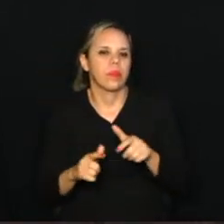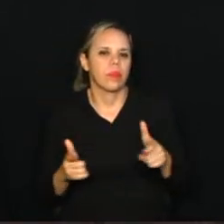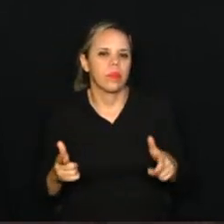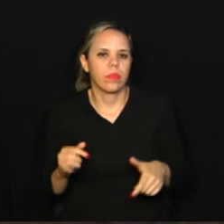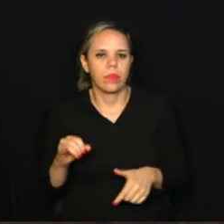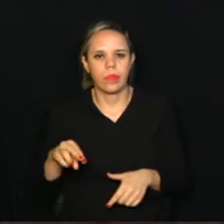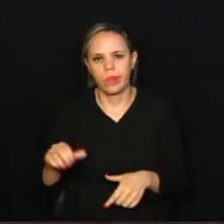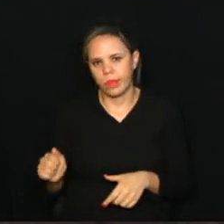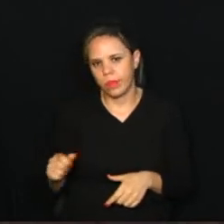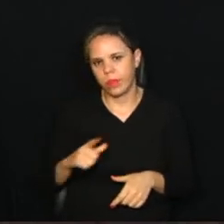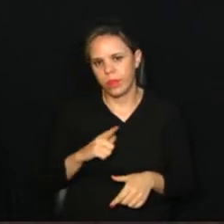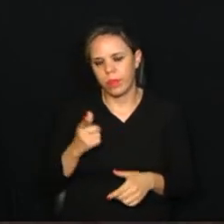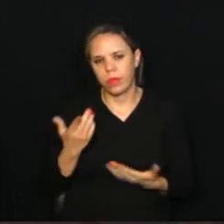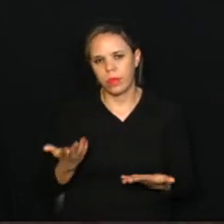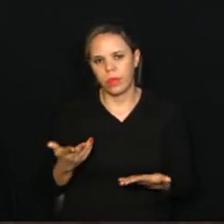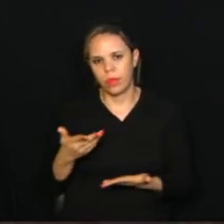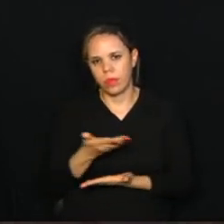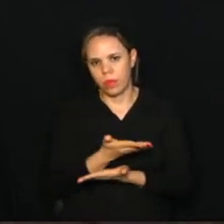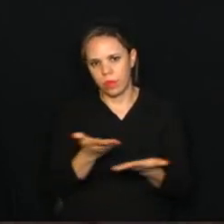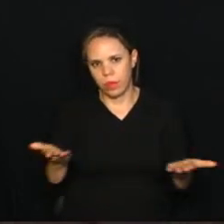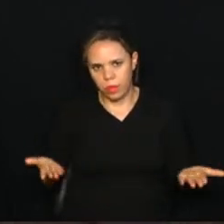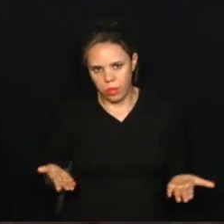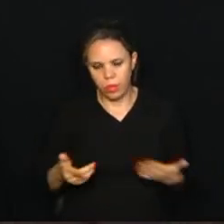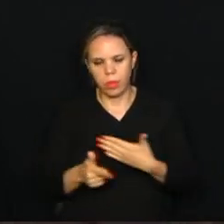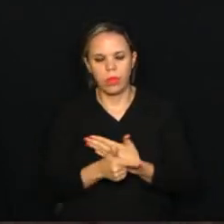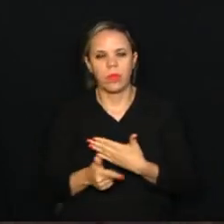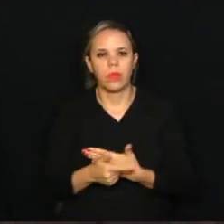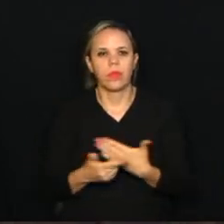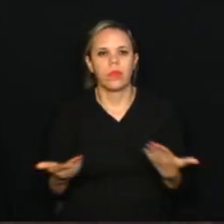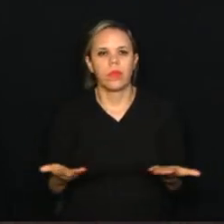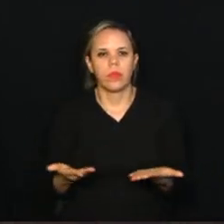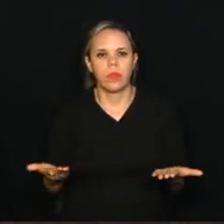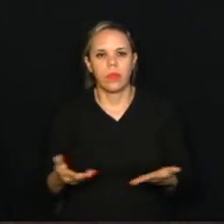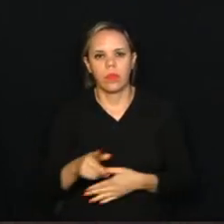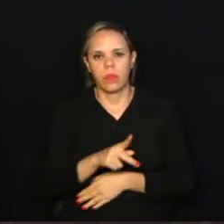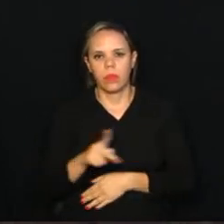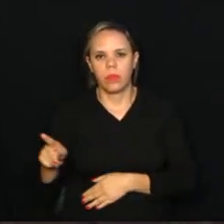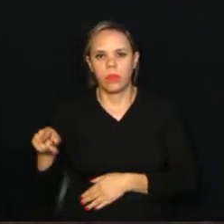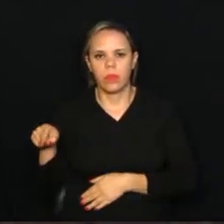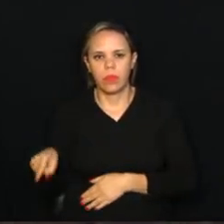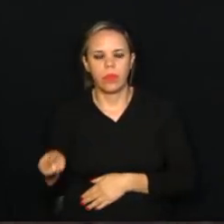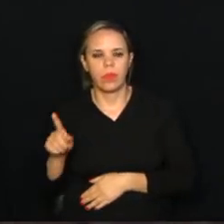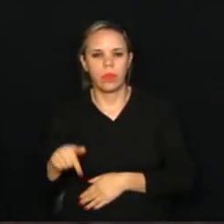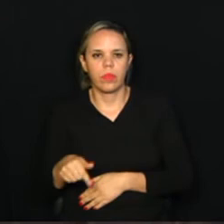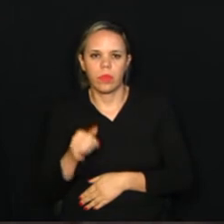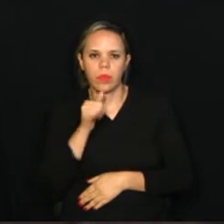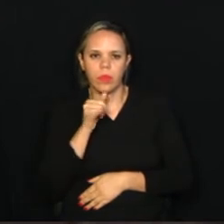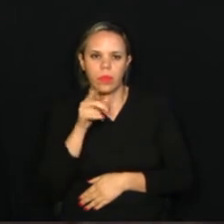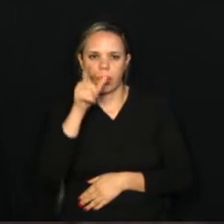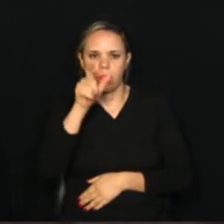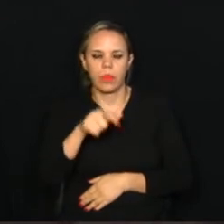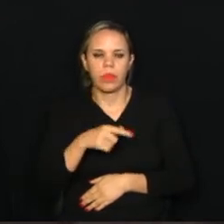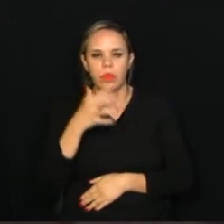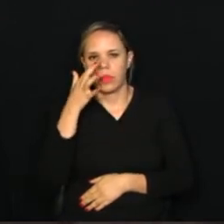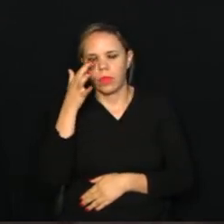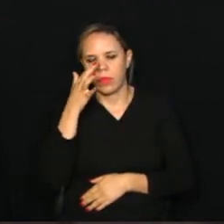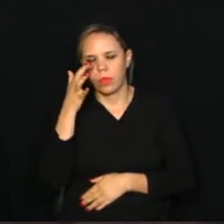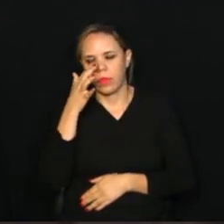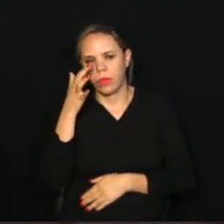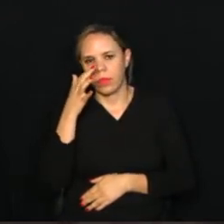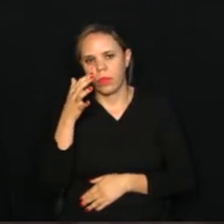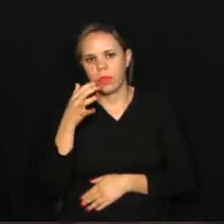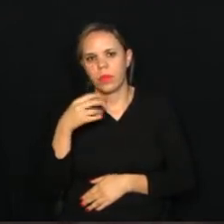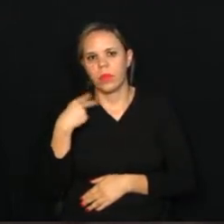a IMA, com o seu papel agora, com o presidente, que é uma pessoa que eu tenho uma admiração muito grande, que é o